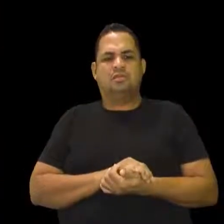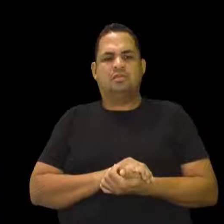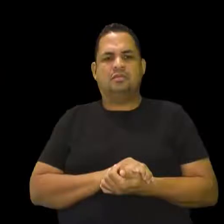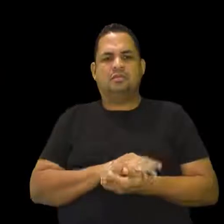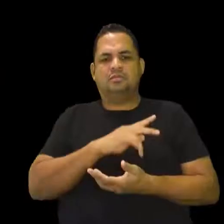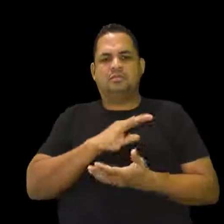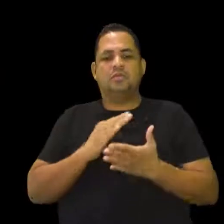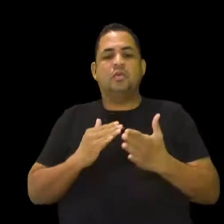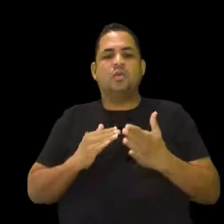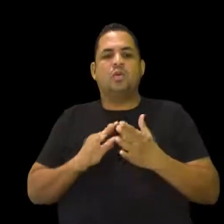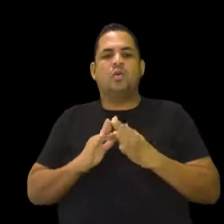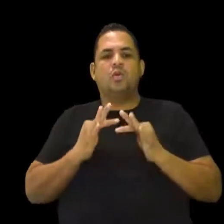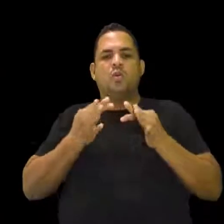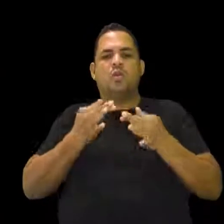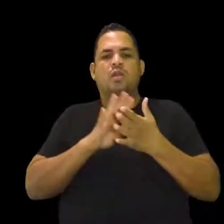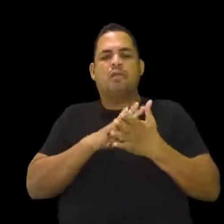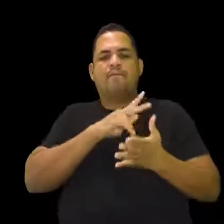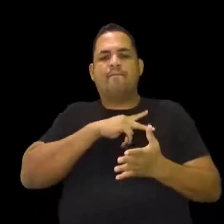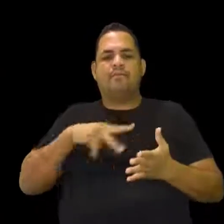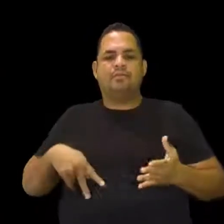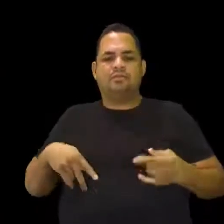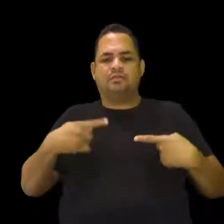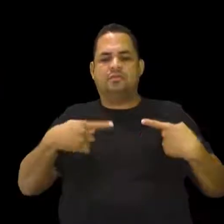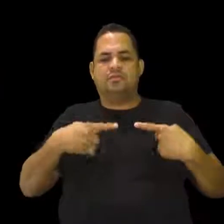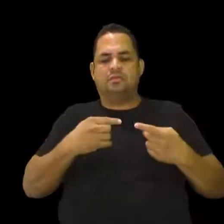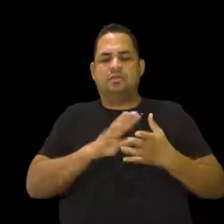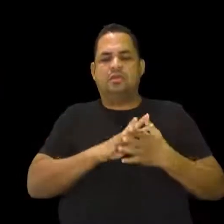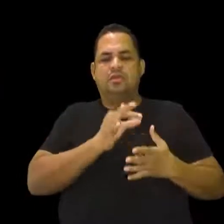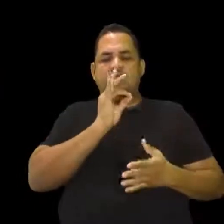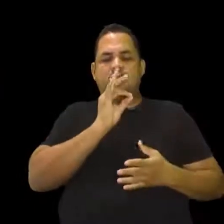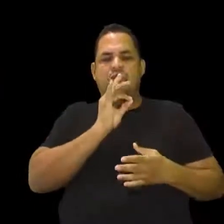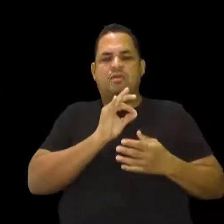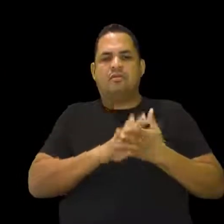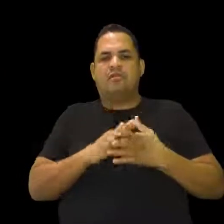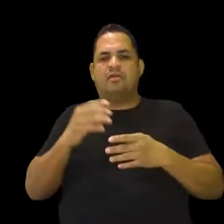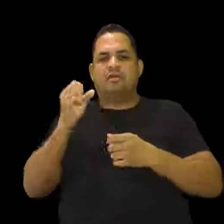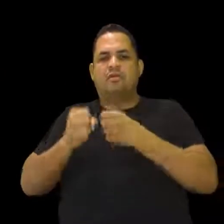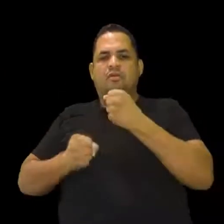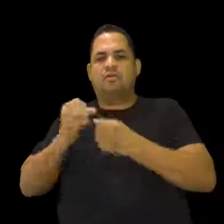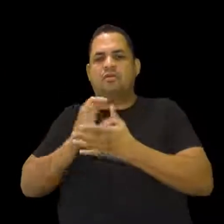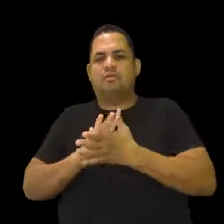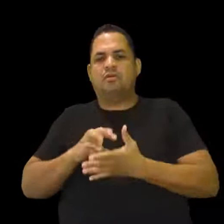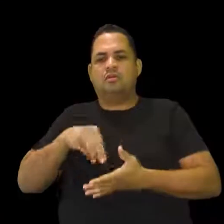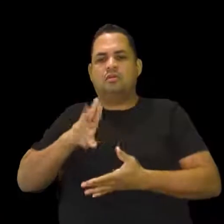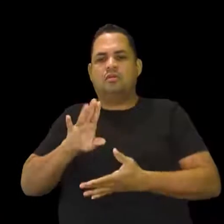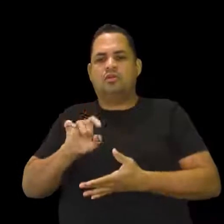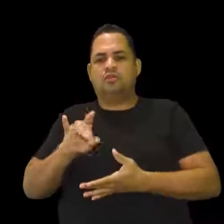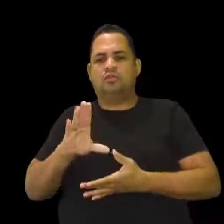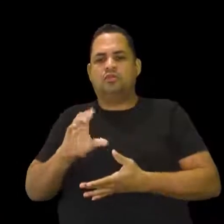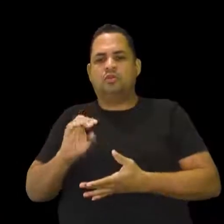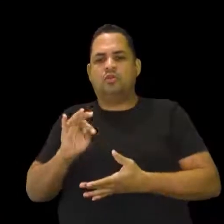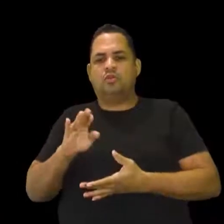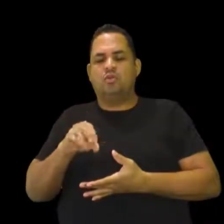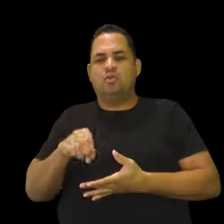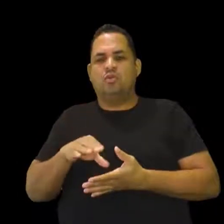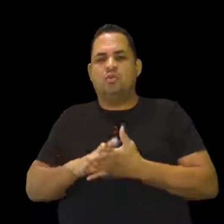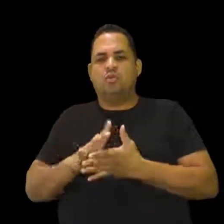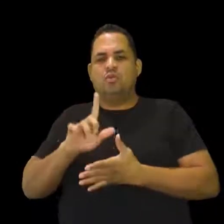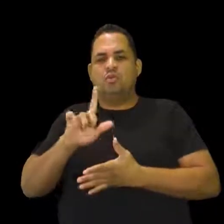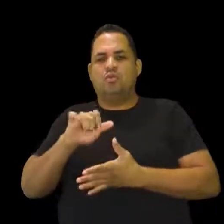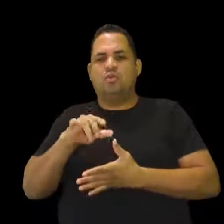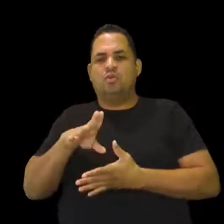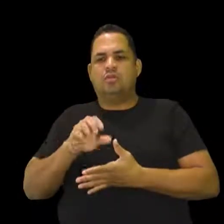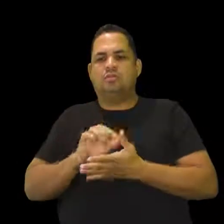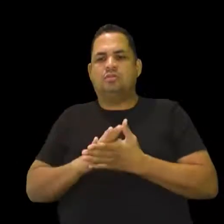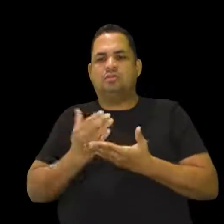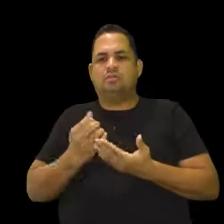o último presidente aí dessa política café com leite era o Washington Luiz. E o Washington Luiz seria sucedido por Júlio